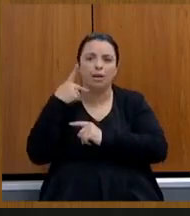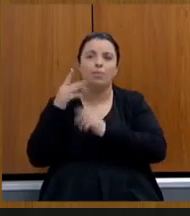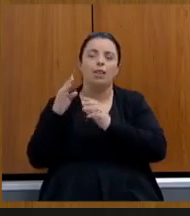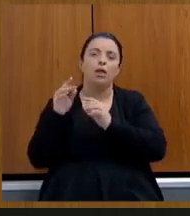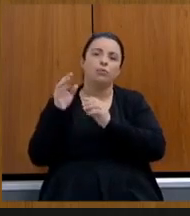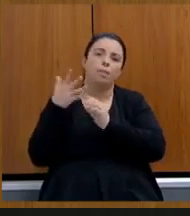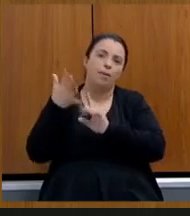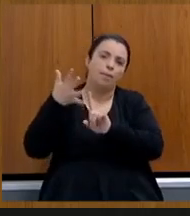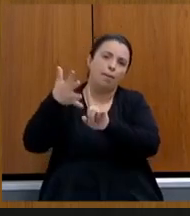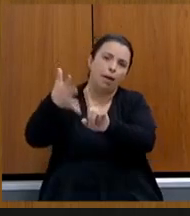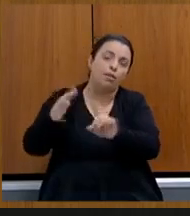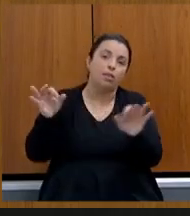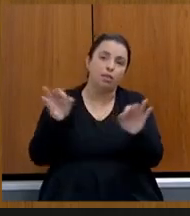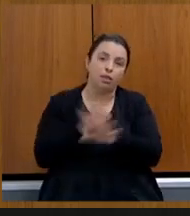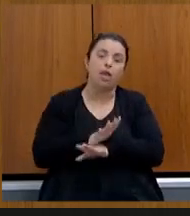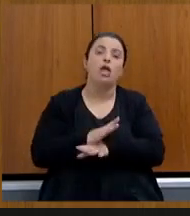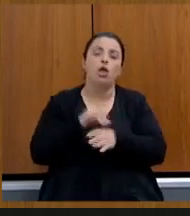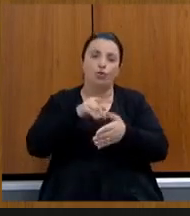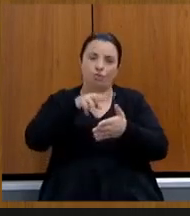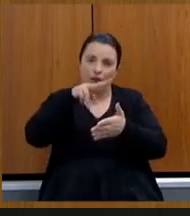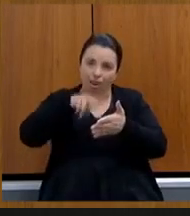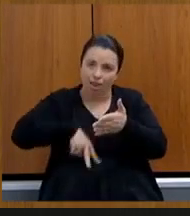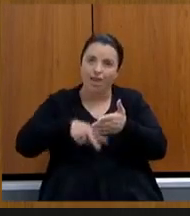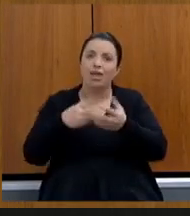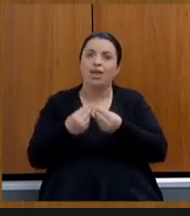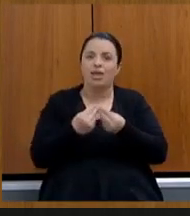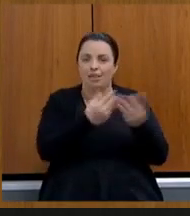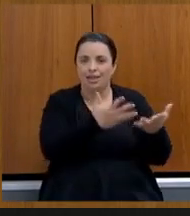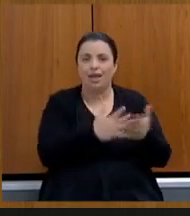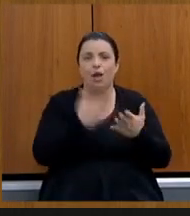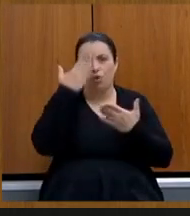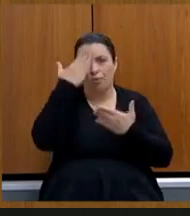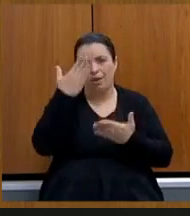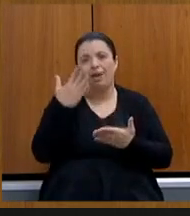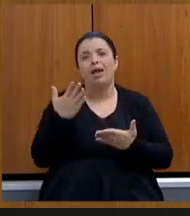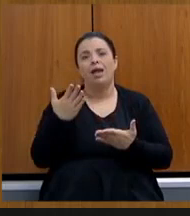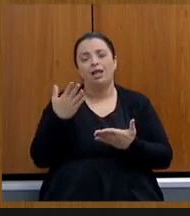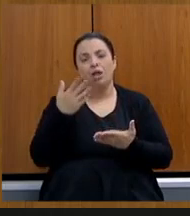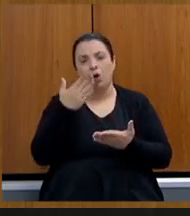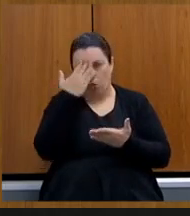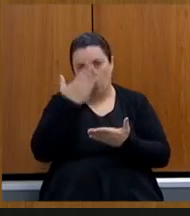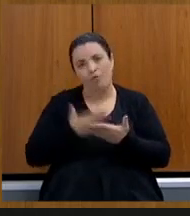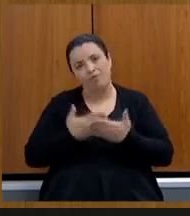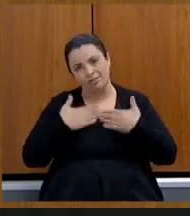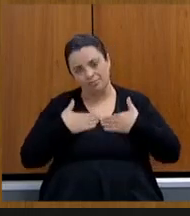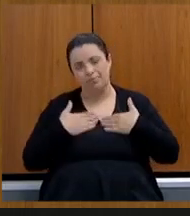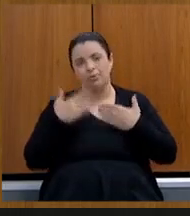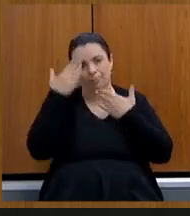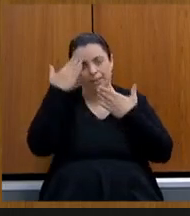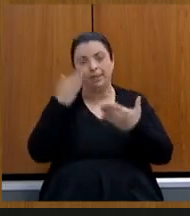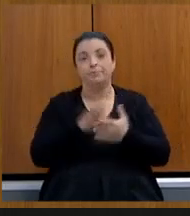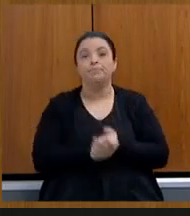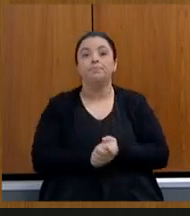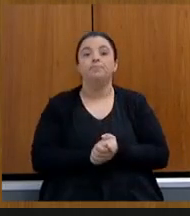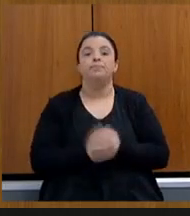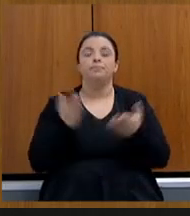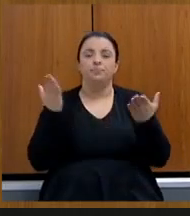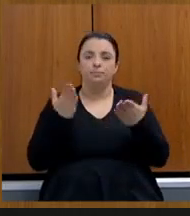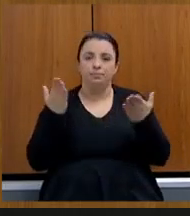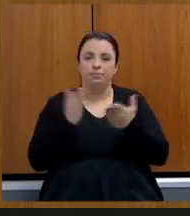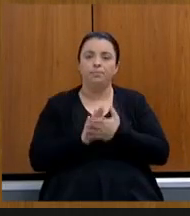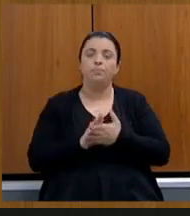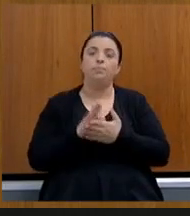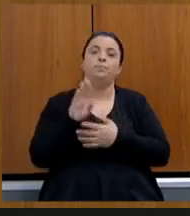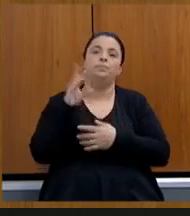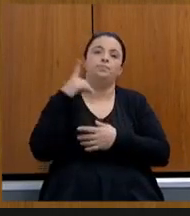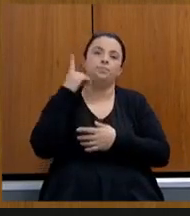a leitura EA entrega a deputada Aline é muito obrigada pela confiança né de fazer essa entrega passa agora as considerações para